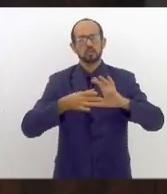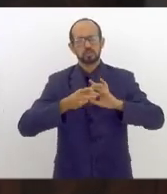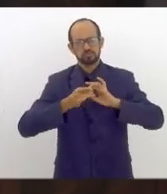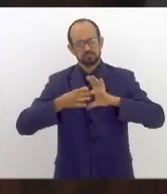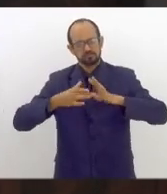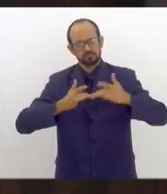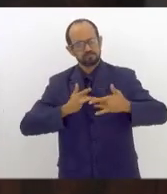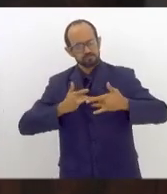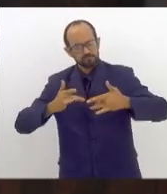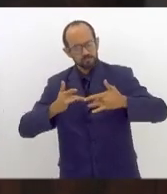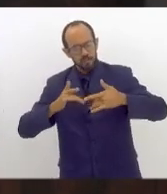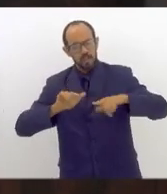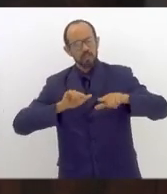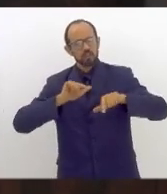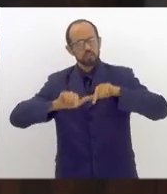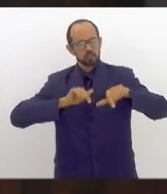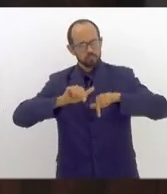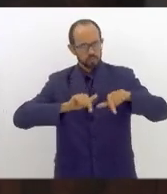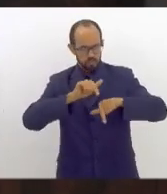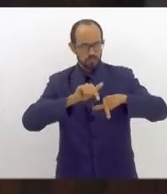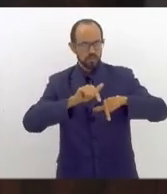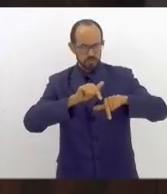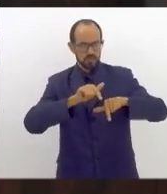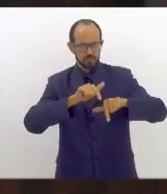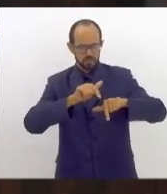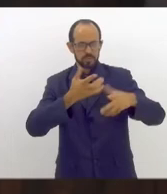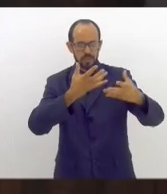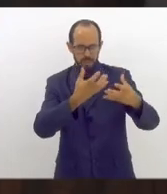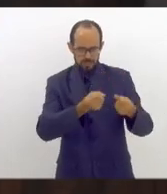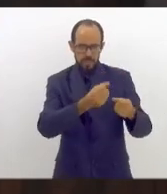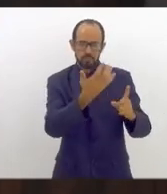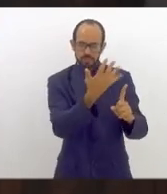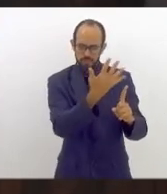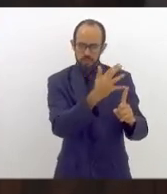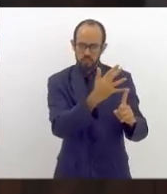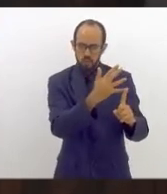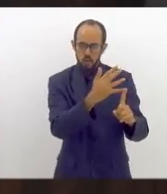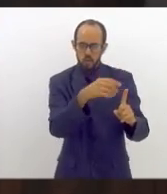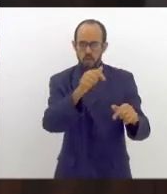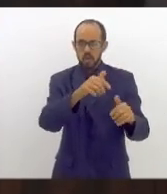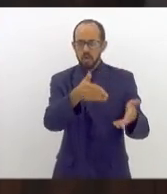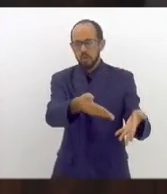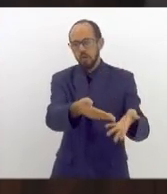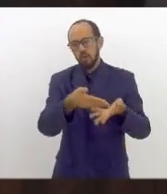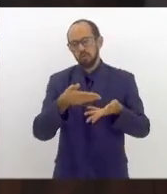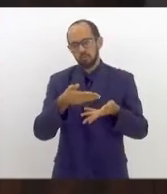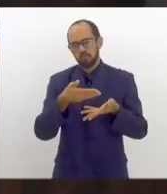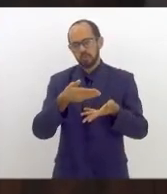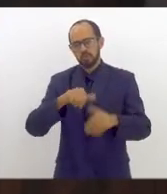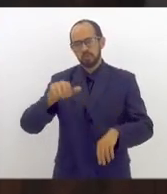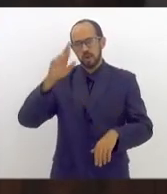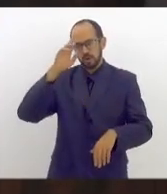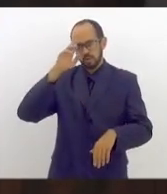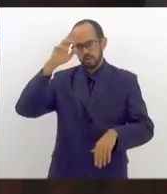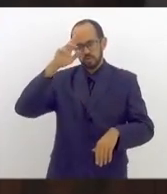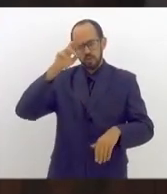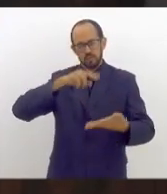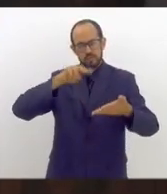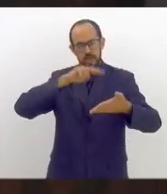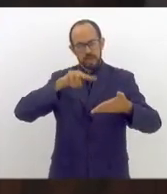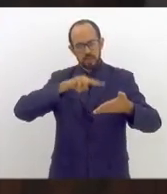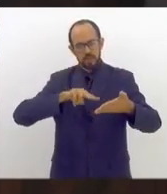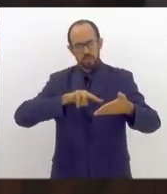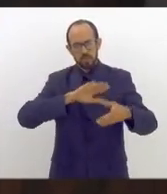seus agraciados convido o Dr Flávio Vieira fazer a leitura do nosso primeiro homenageado